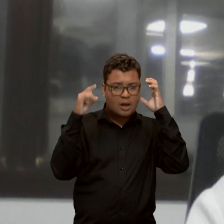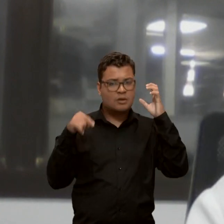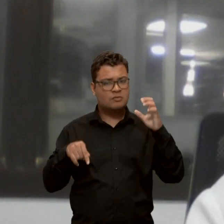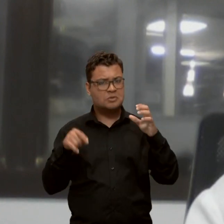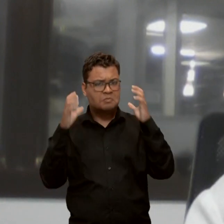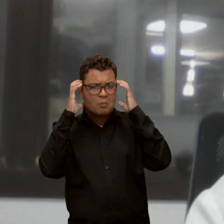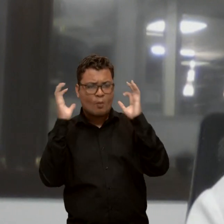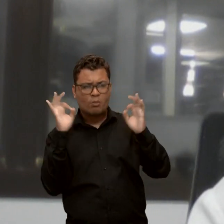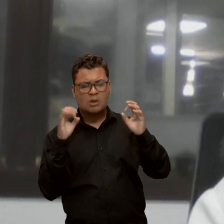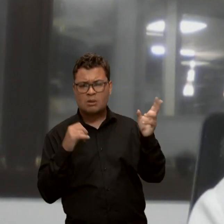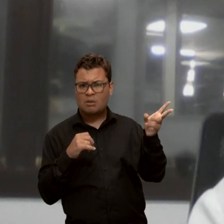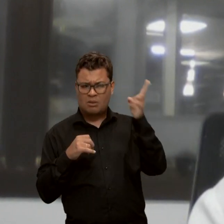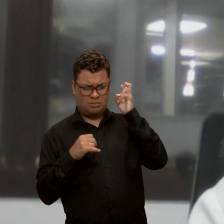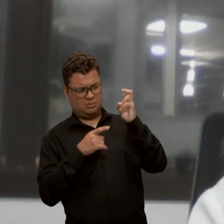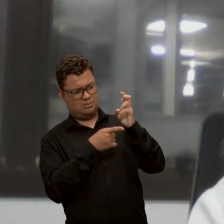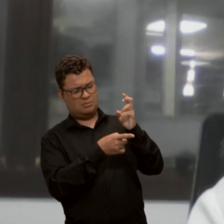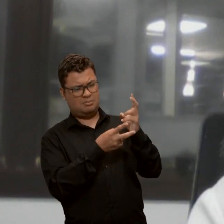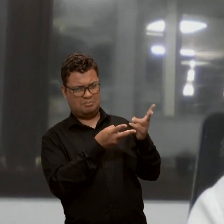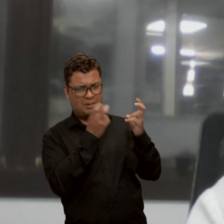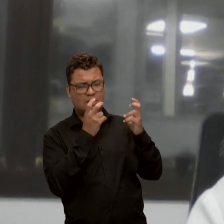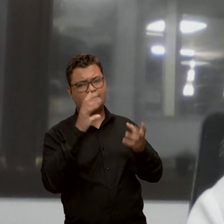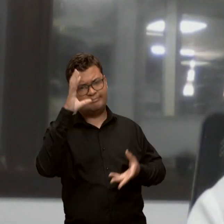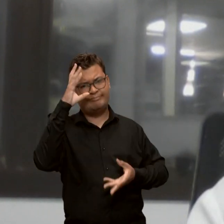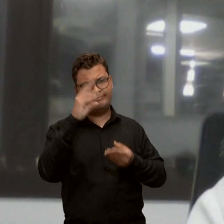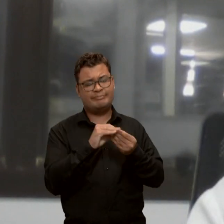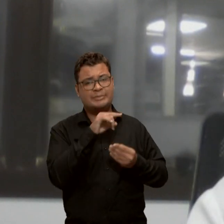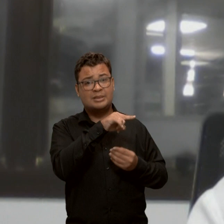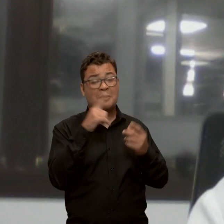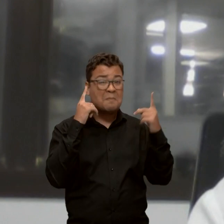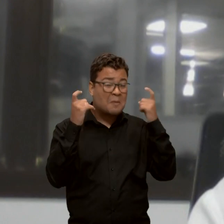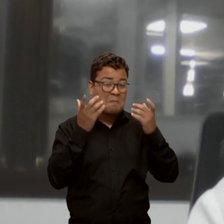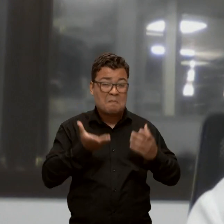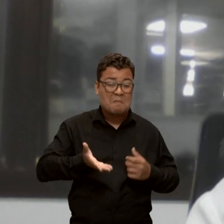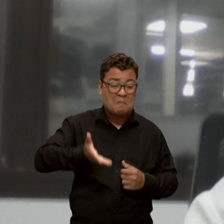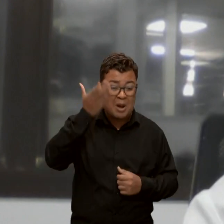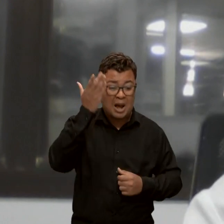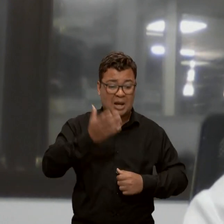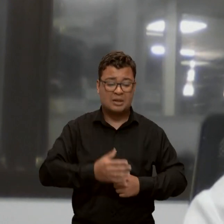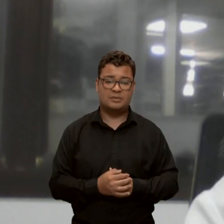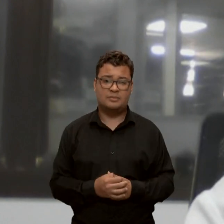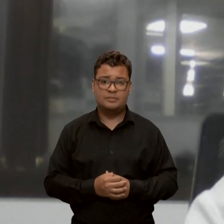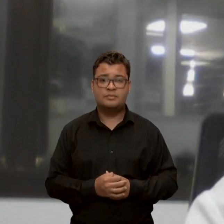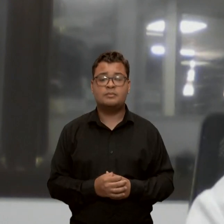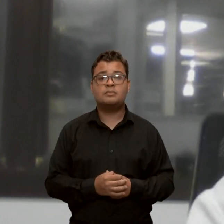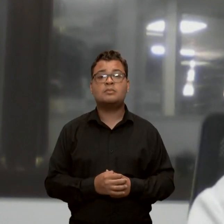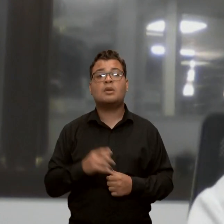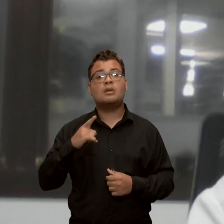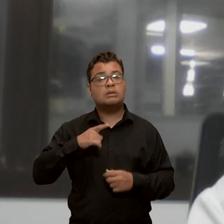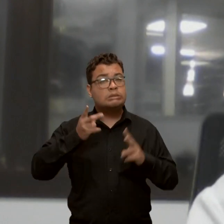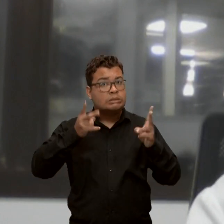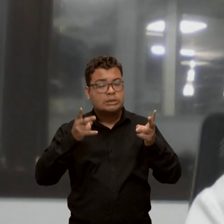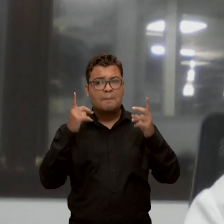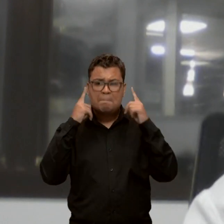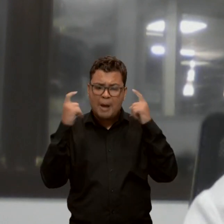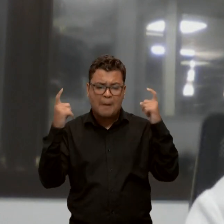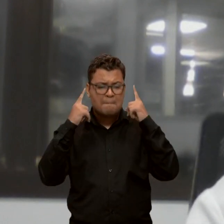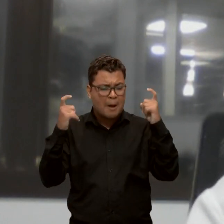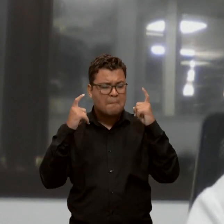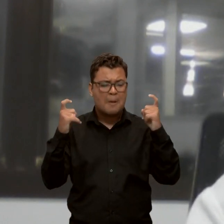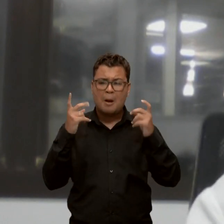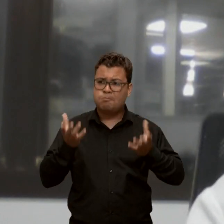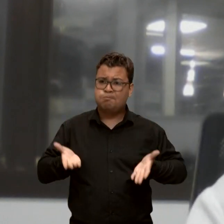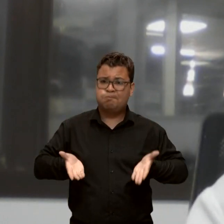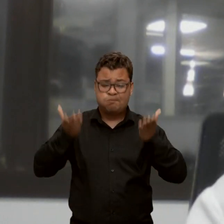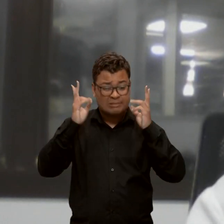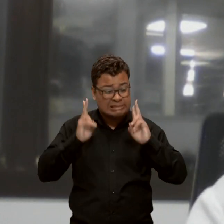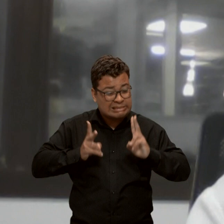que deveria estar ouvindo. Então, perdas auditivas, volumes persistentes, eles